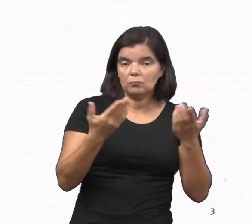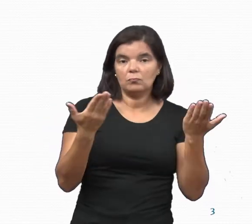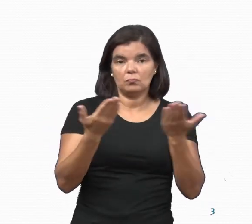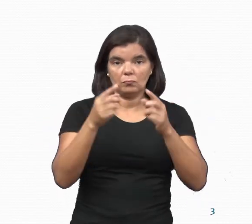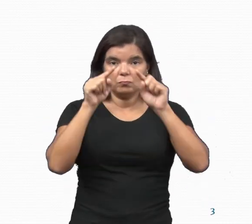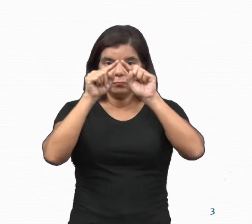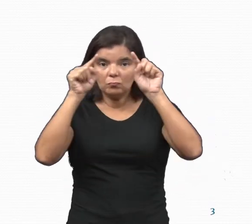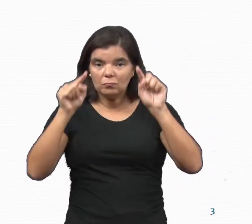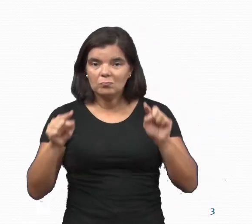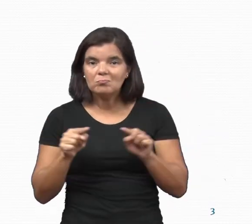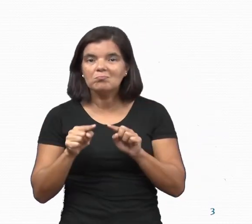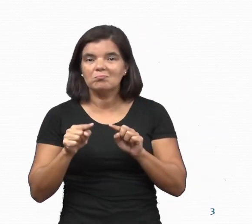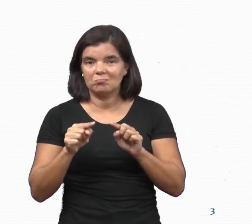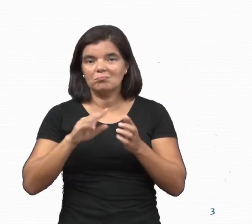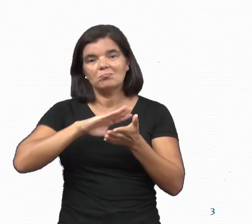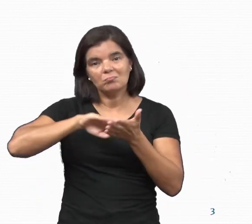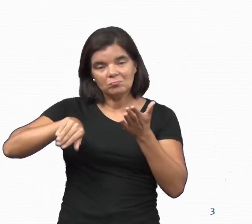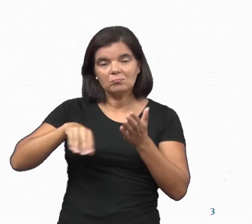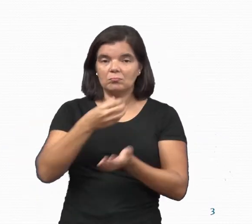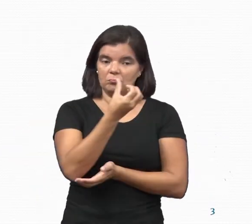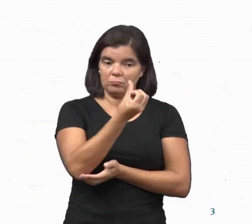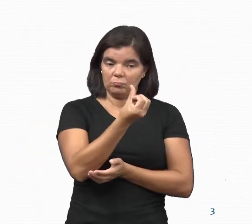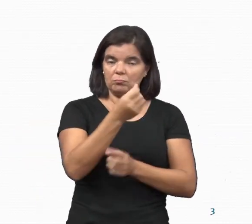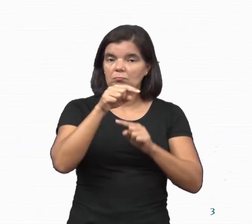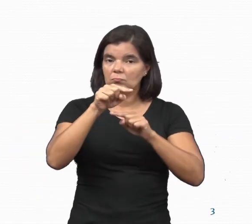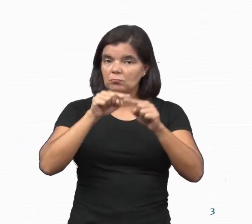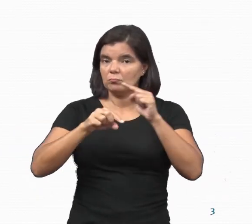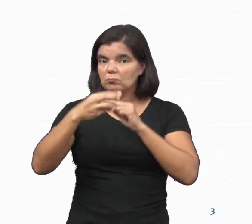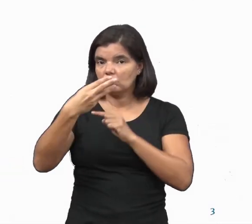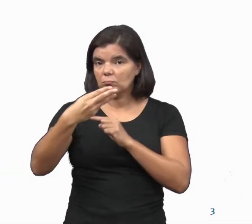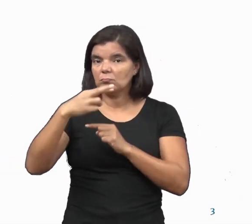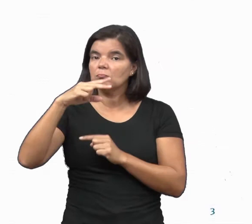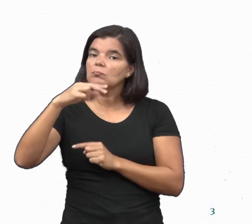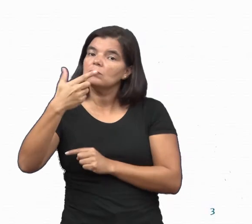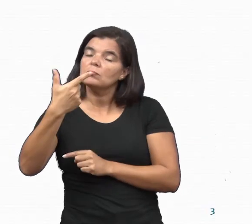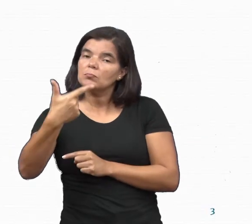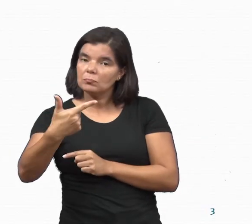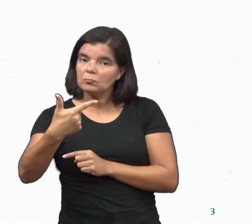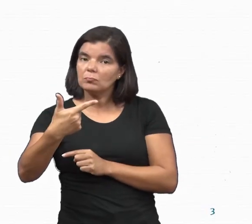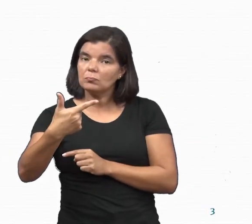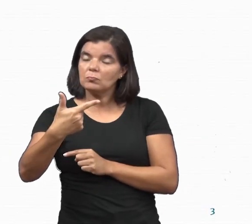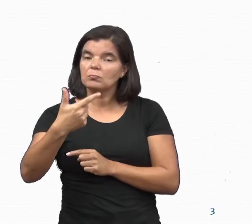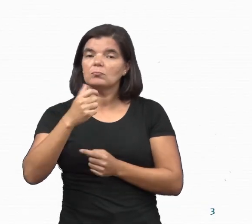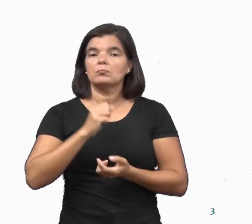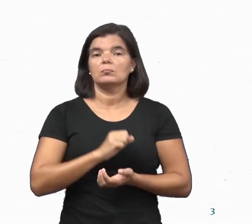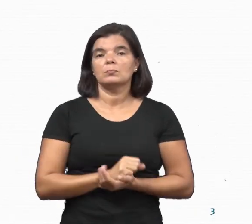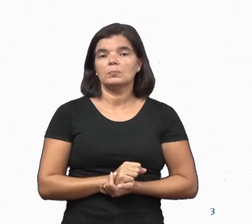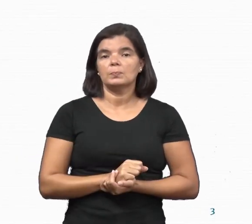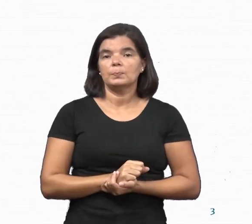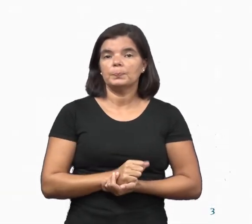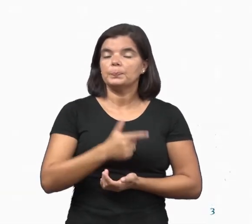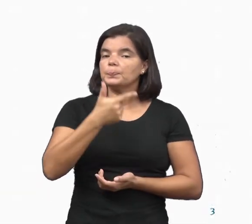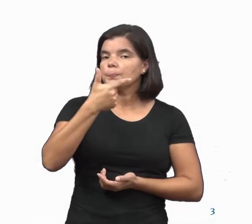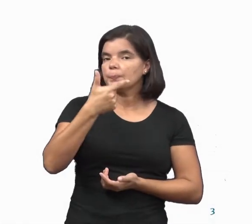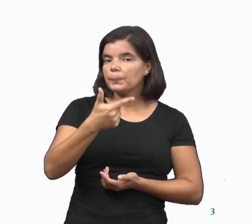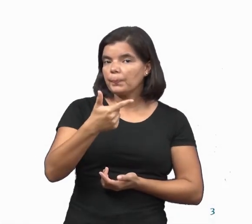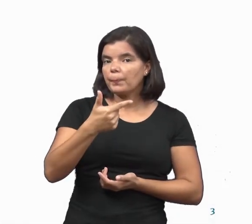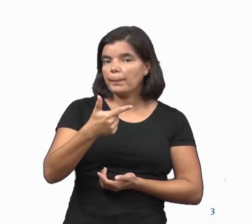colchetes. 6 dividido para 3 é 2, porque 2 vezes 3 é 6, né? Então, coloco